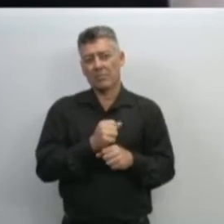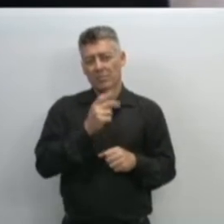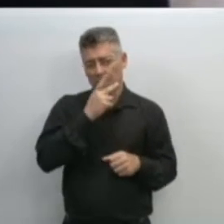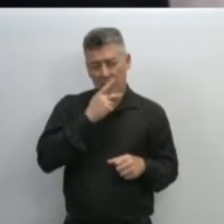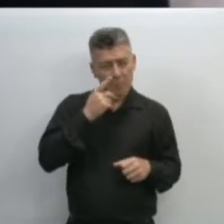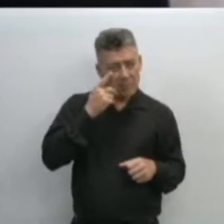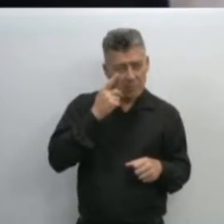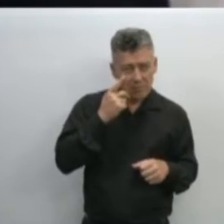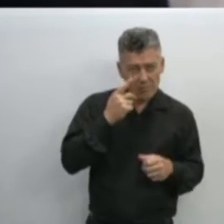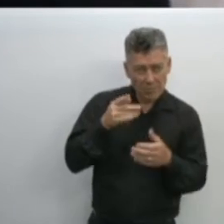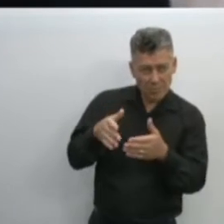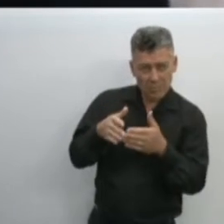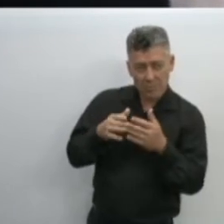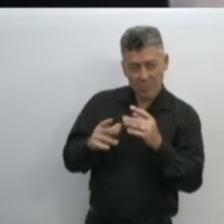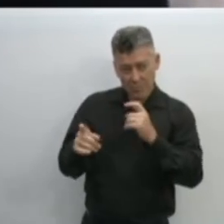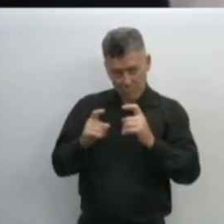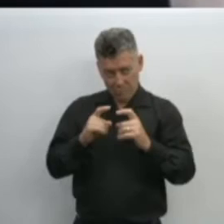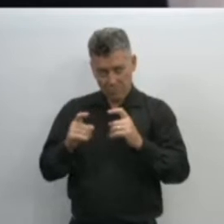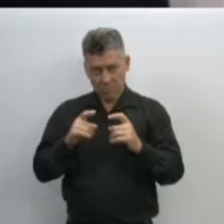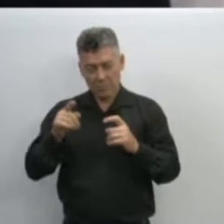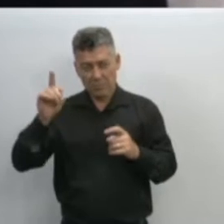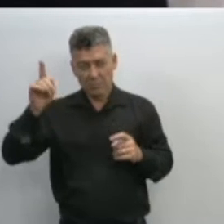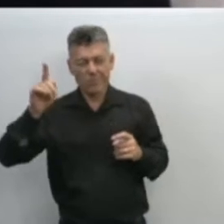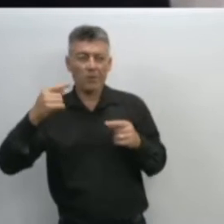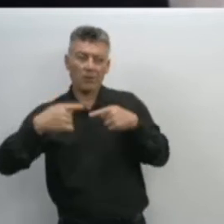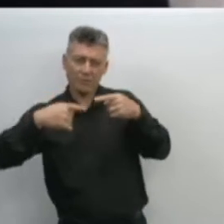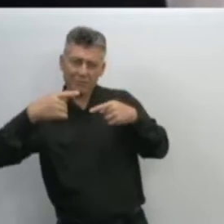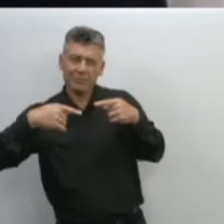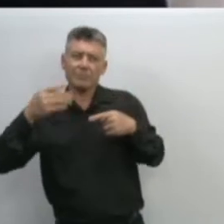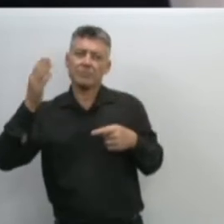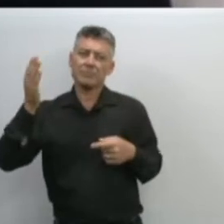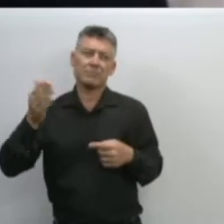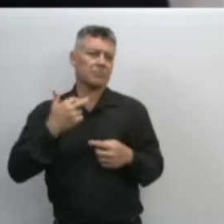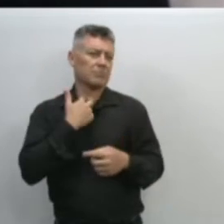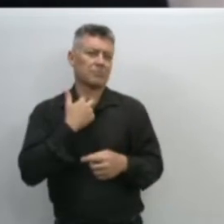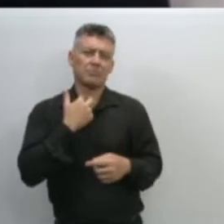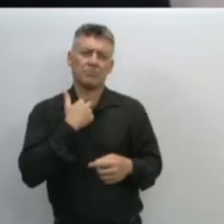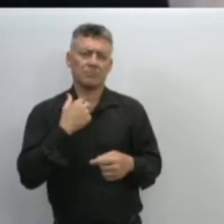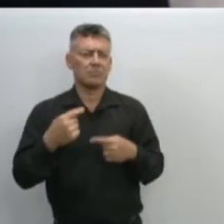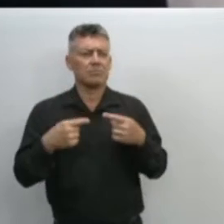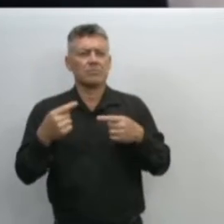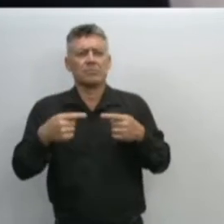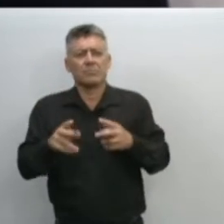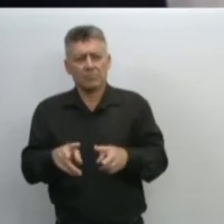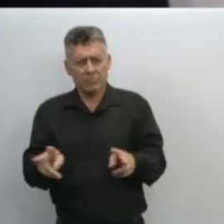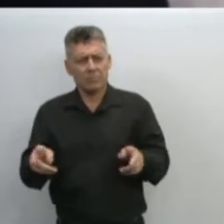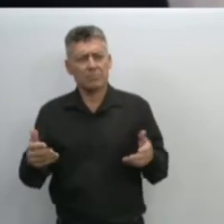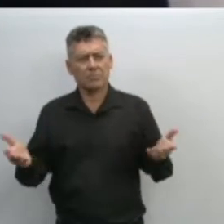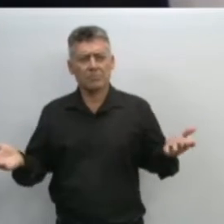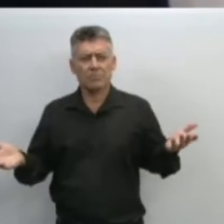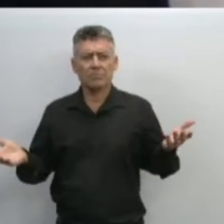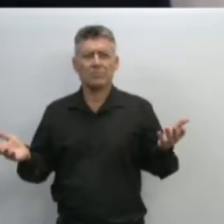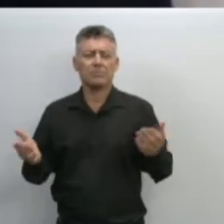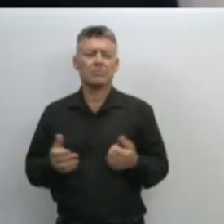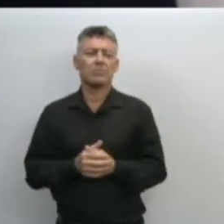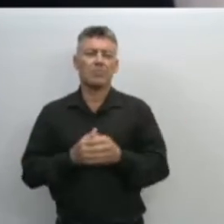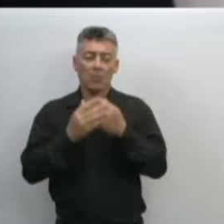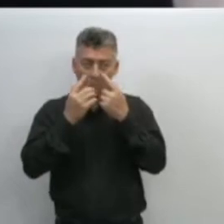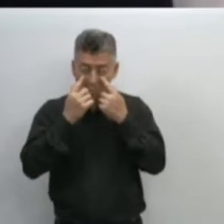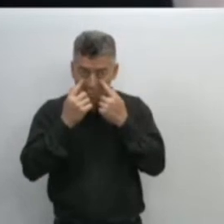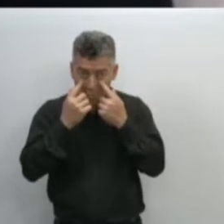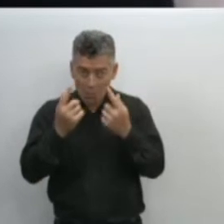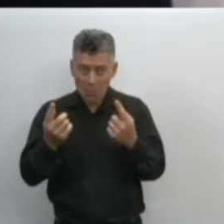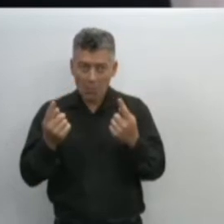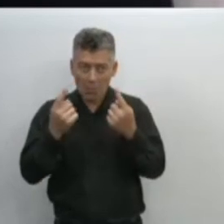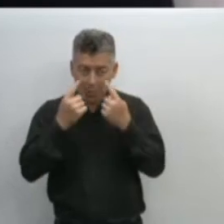Paulinho, solicite uma reunião com o prefeito para discutir isso. Porque não pode ser que isso continue dessa forma. Diretamente, olho no olho, discutir essa